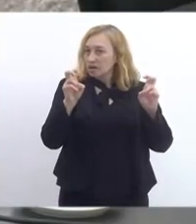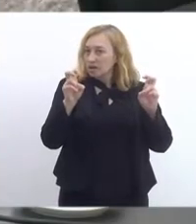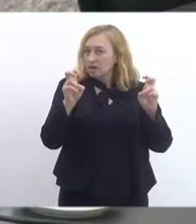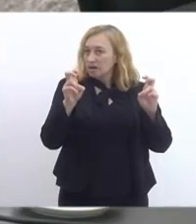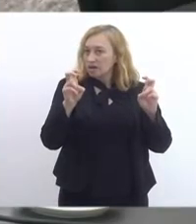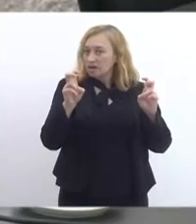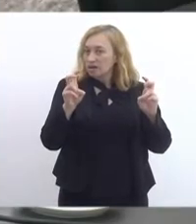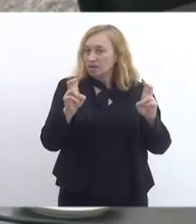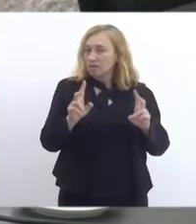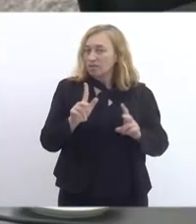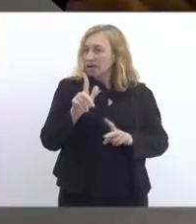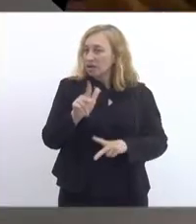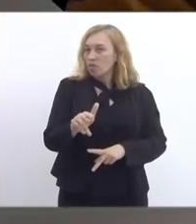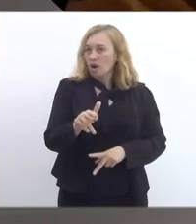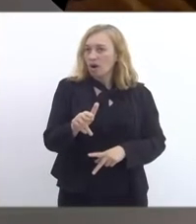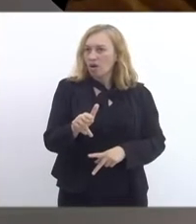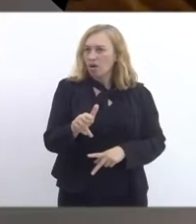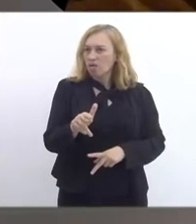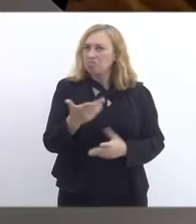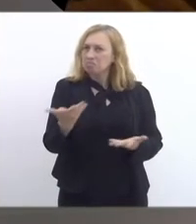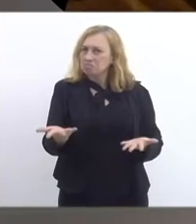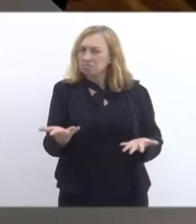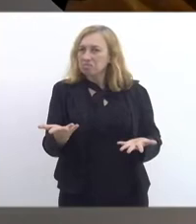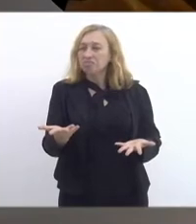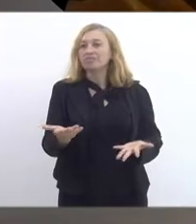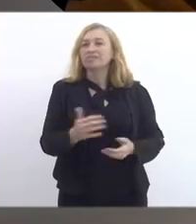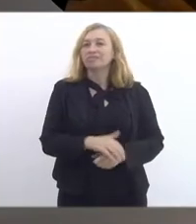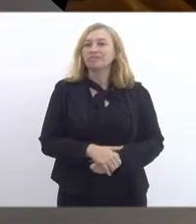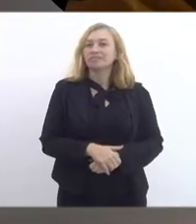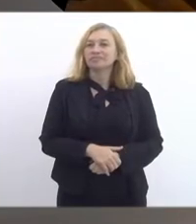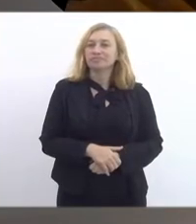Mas é assim? Por via intermediária?